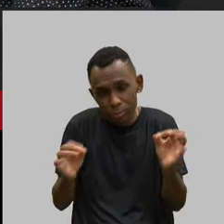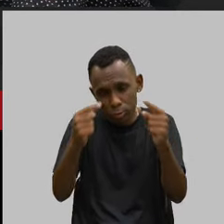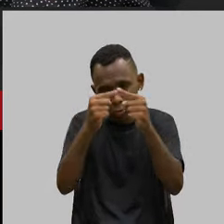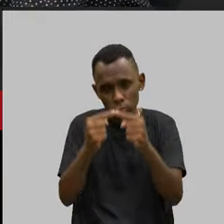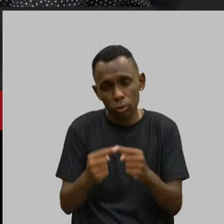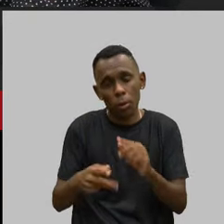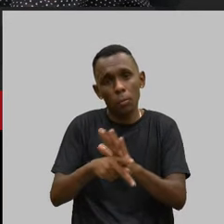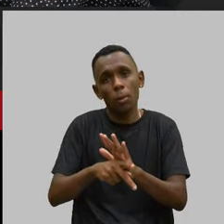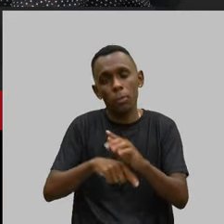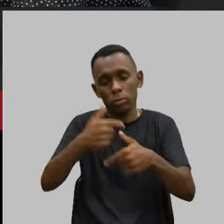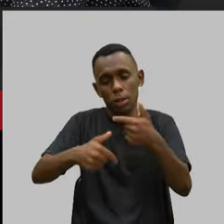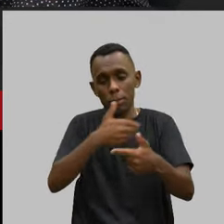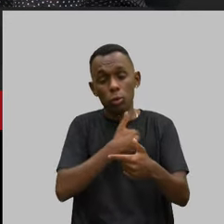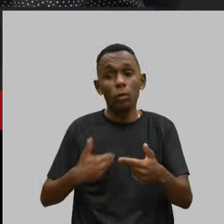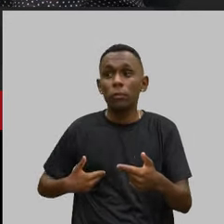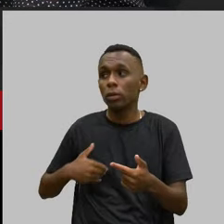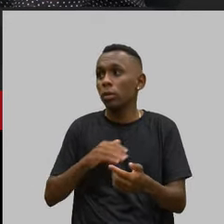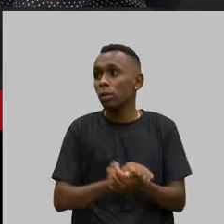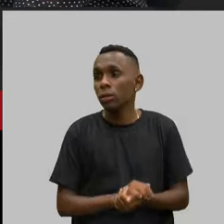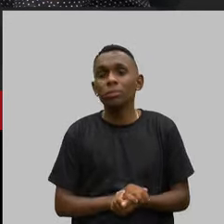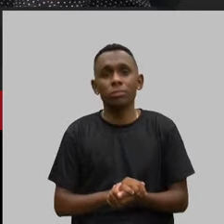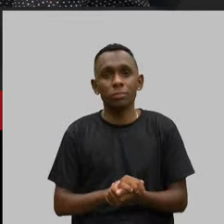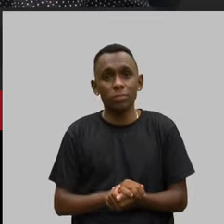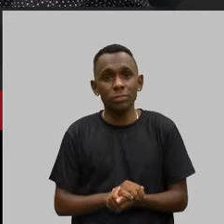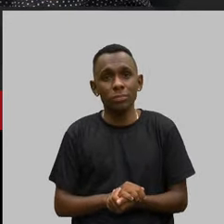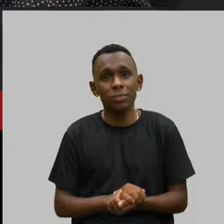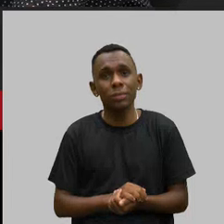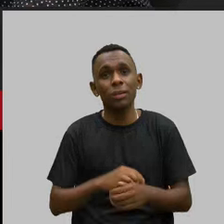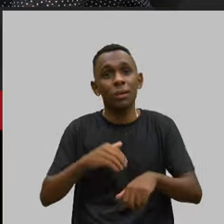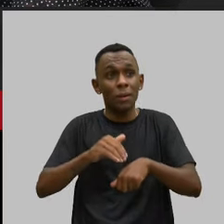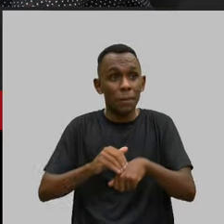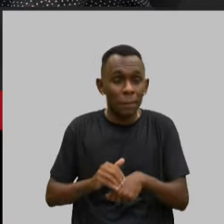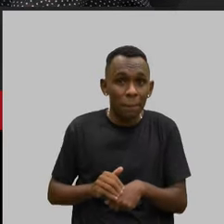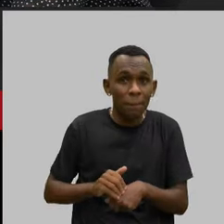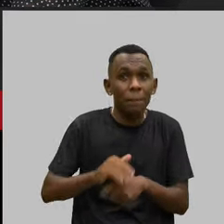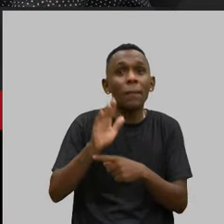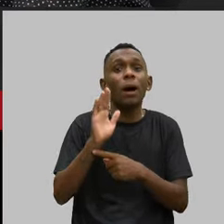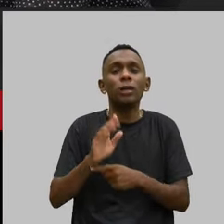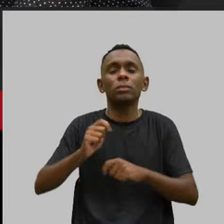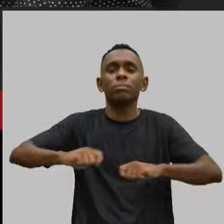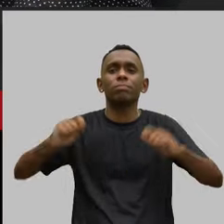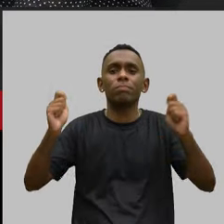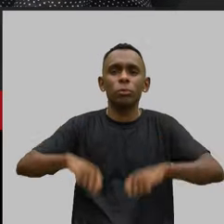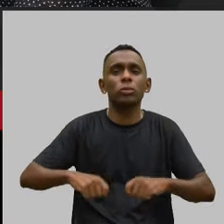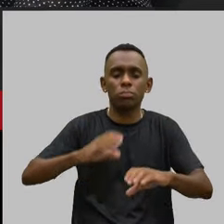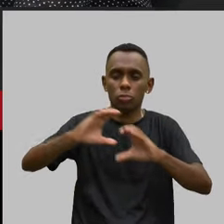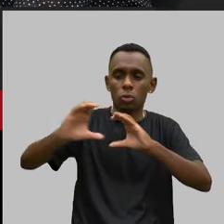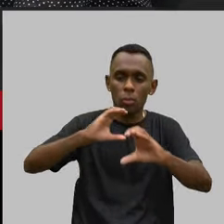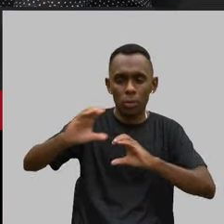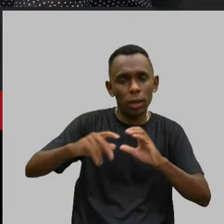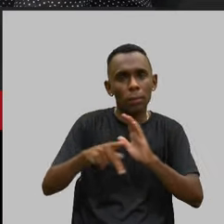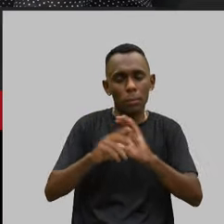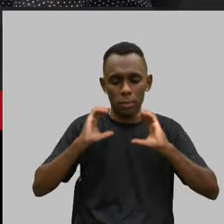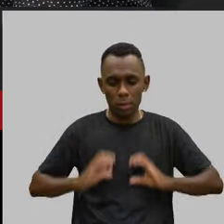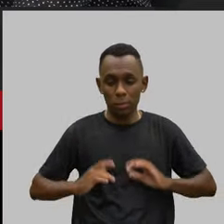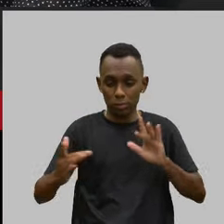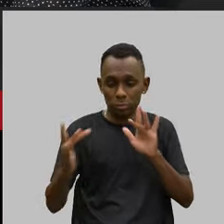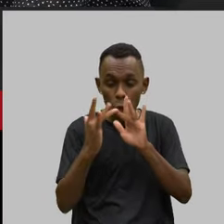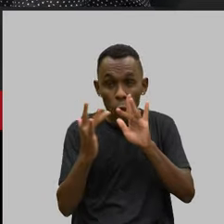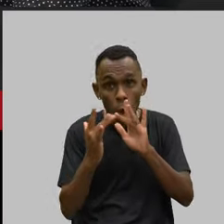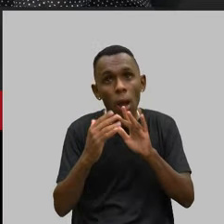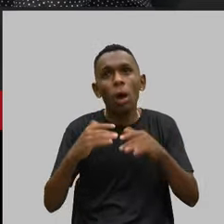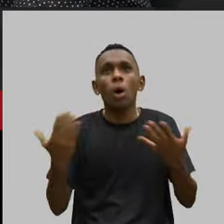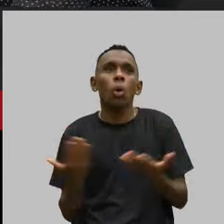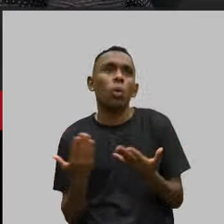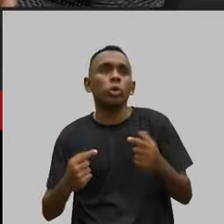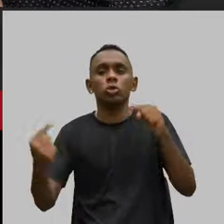Governo com isso a gente espera ter mais transparência e ter mais eh condição de comunicar com o cidadão a gente hoje acaba falando uma